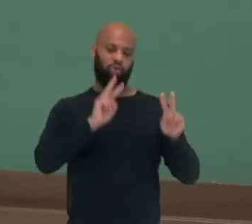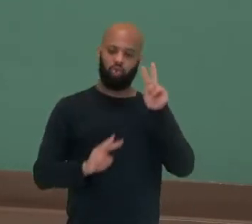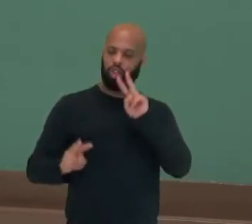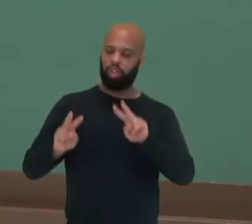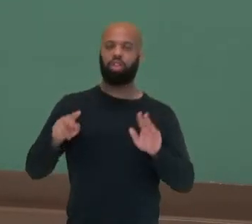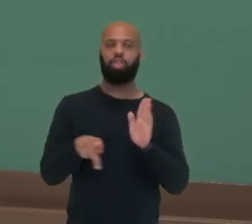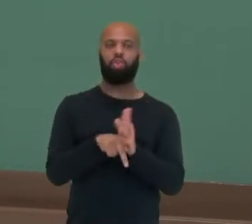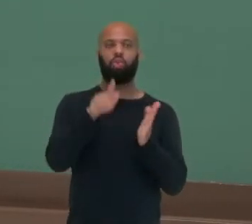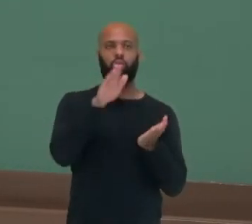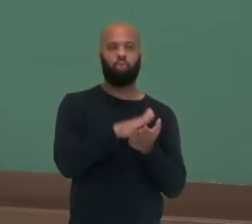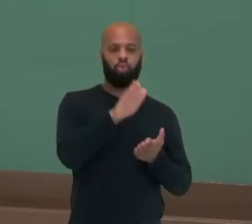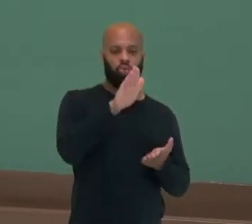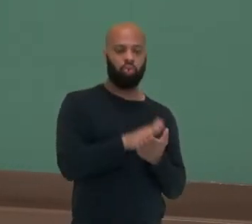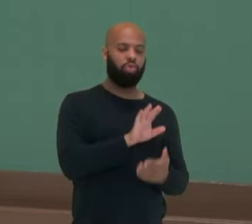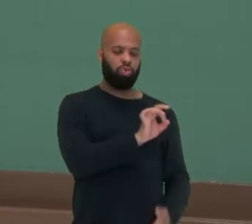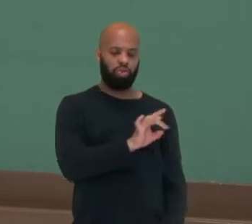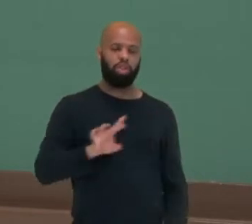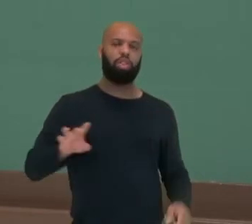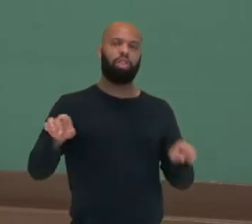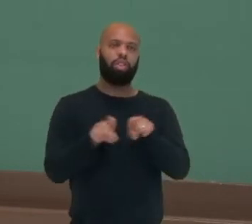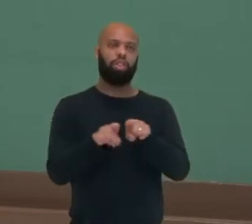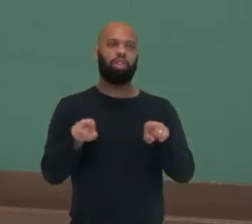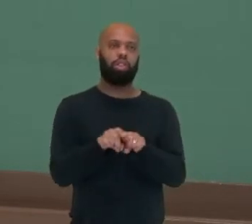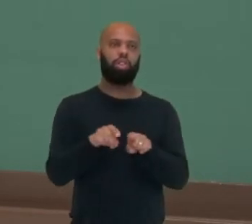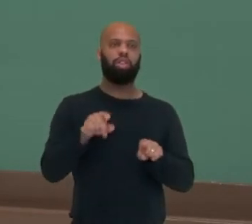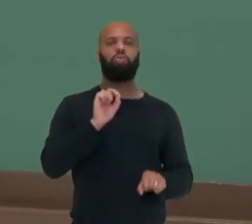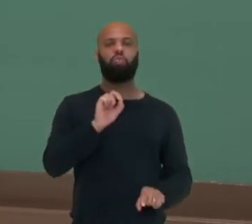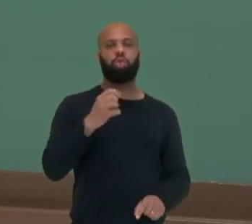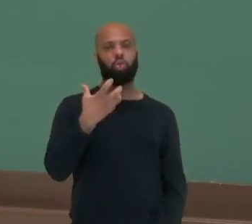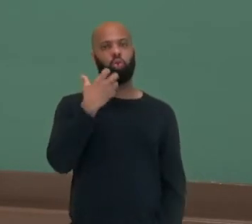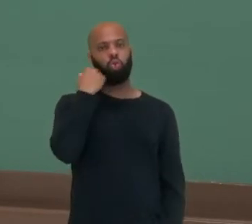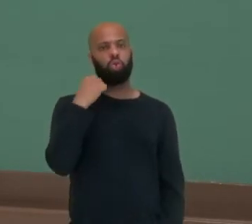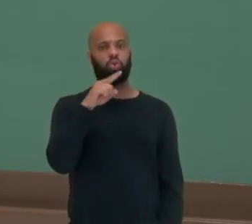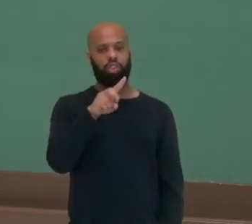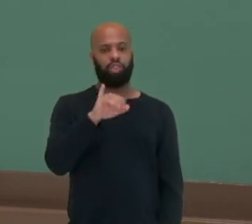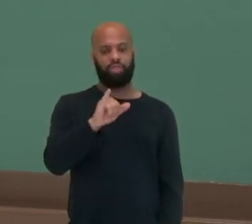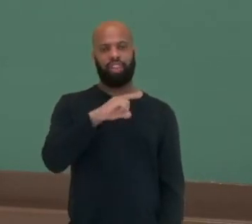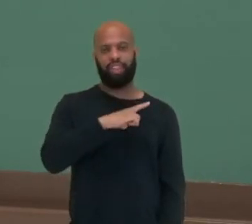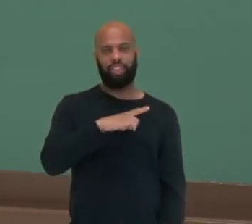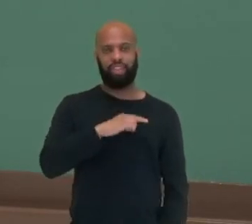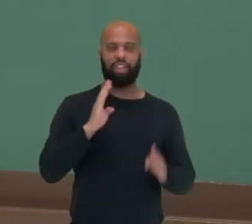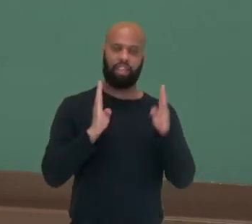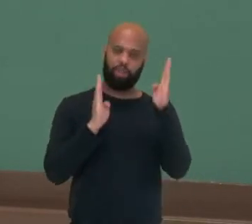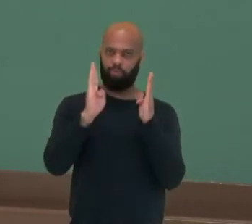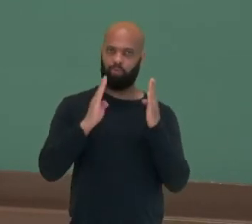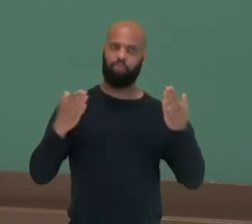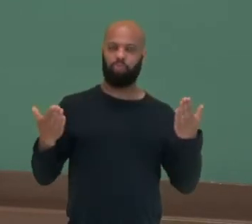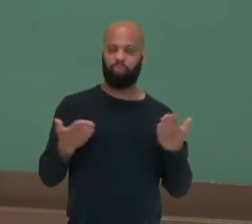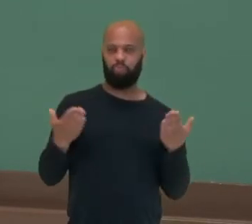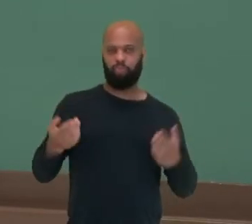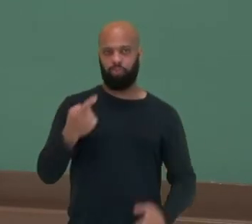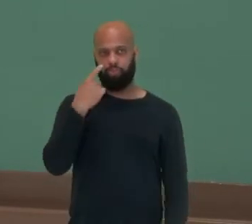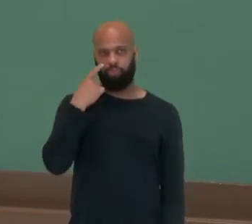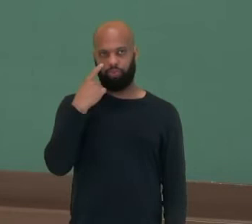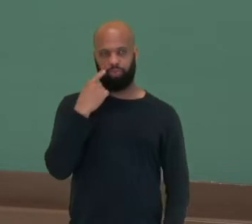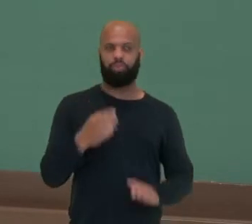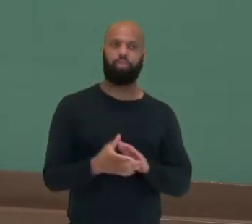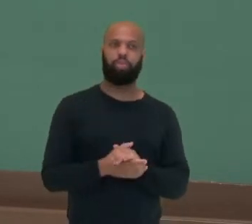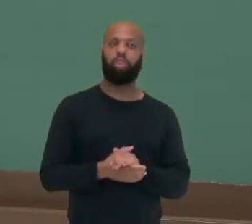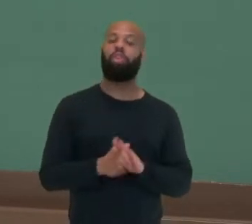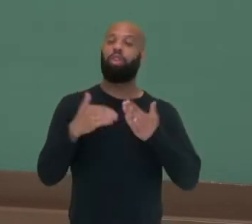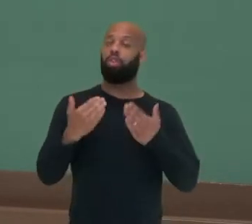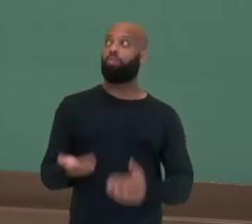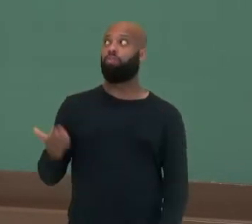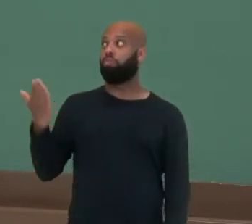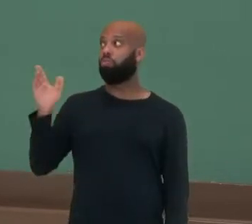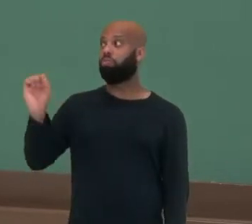do custo unitário e também do qual é o lucro que você vai ter naquele período. Então vamos dar uma olhadinha aqui. Isso daqui que